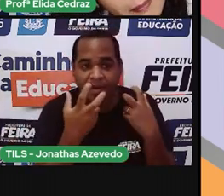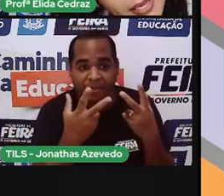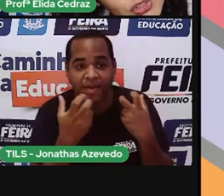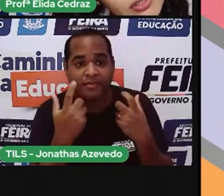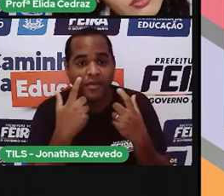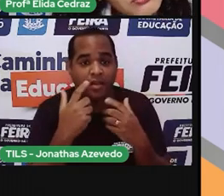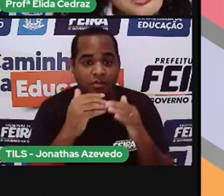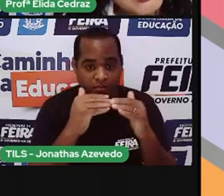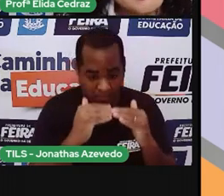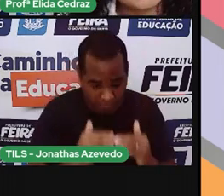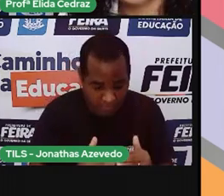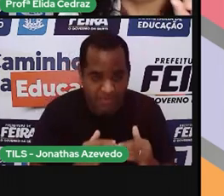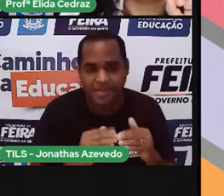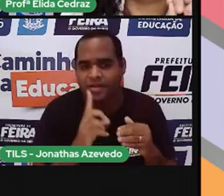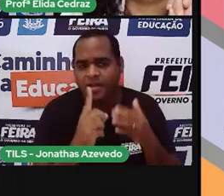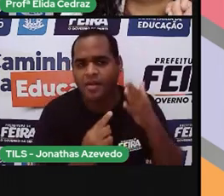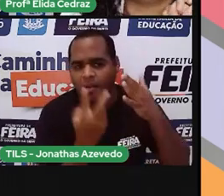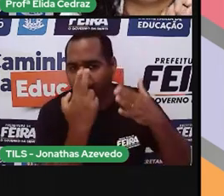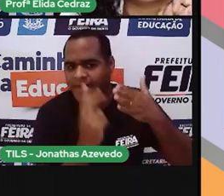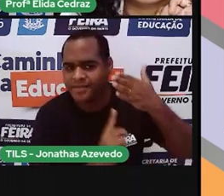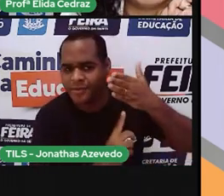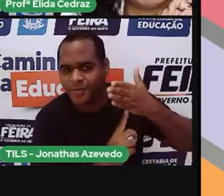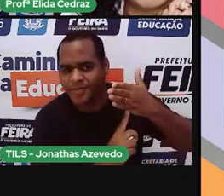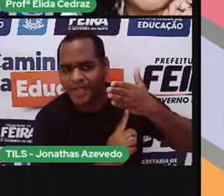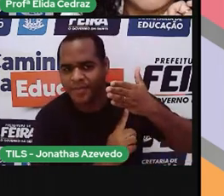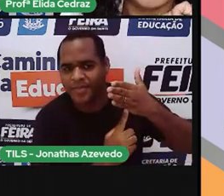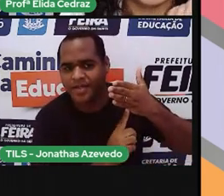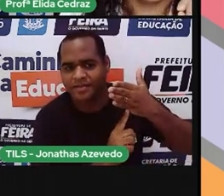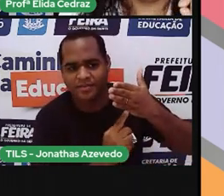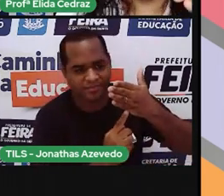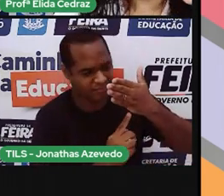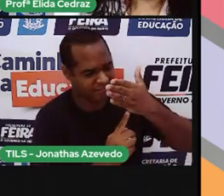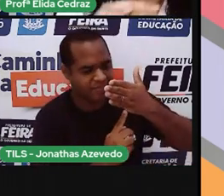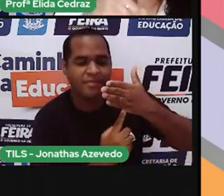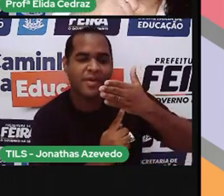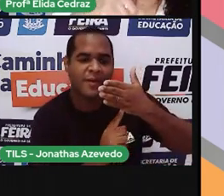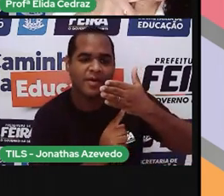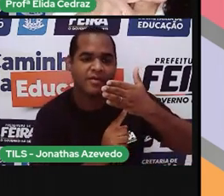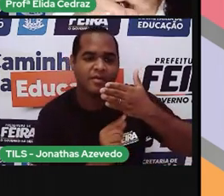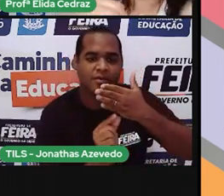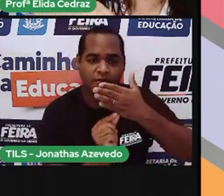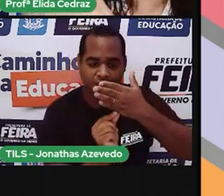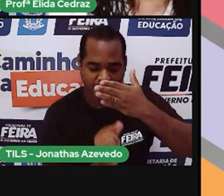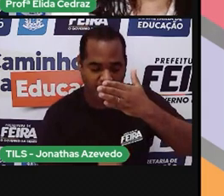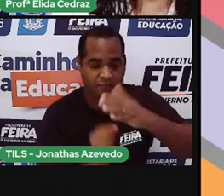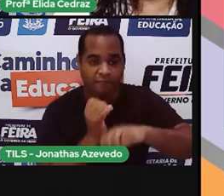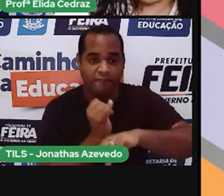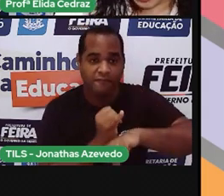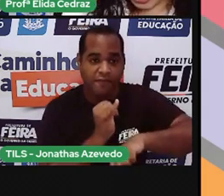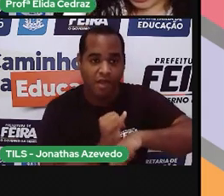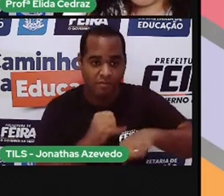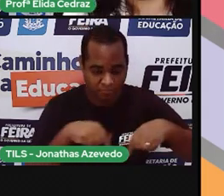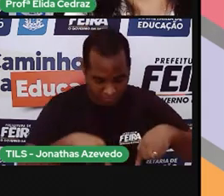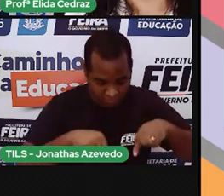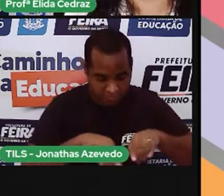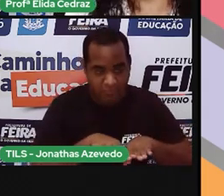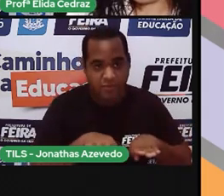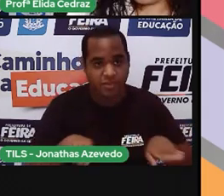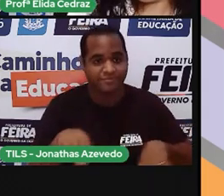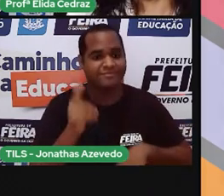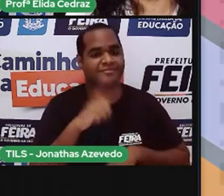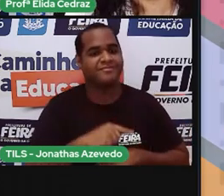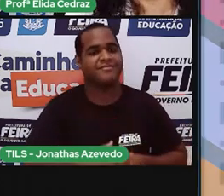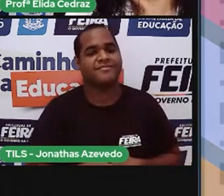bem lá embaixo do instrumento, tem um negocinho parecendo um prego. É uma barrinha de ferro que é para apoiar ele no chão.